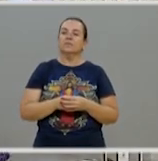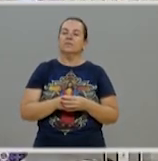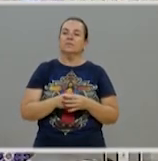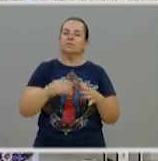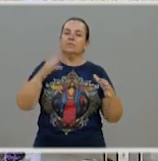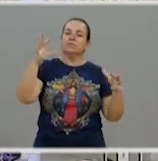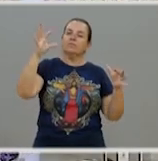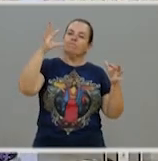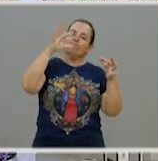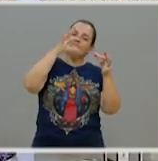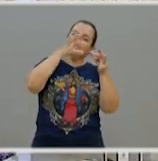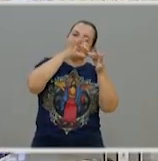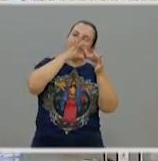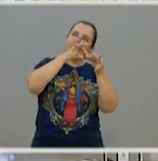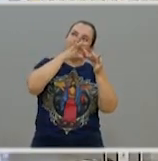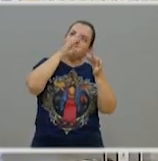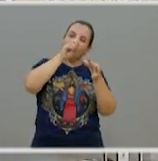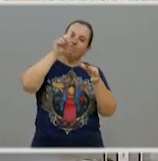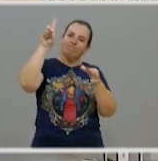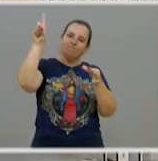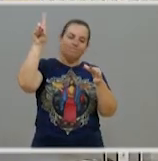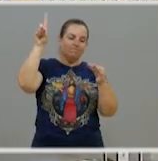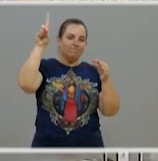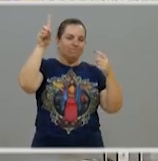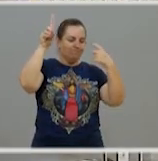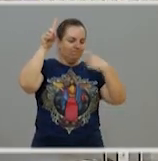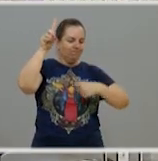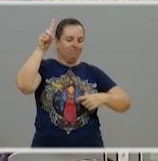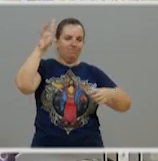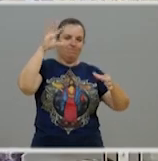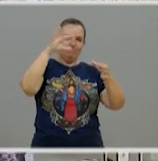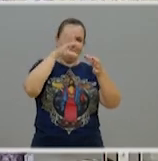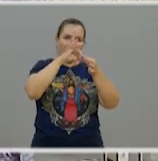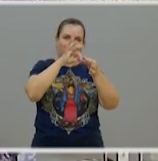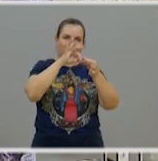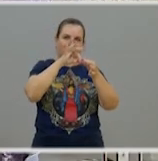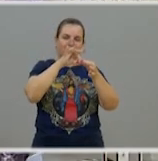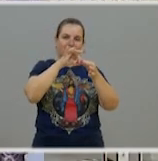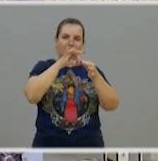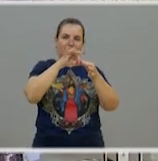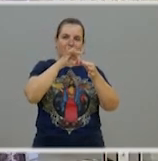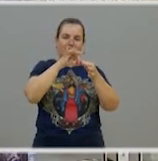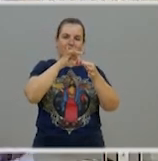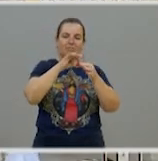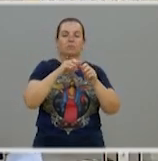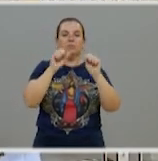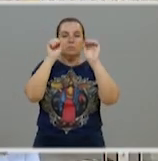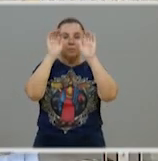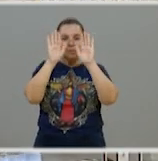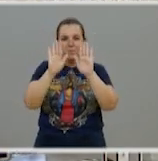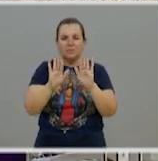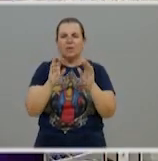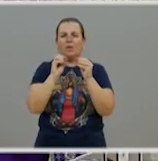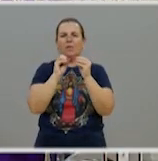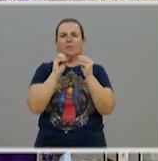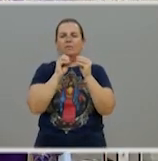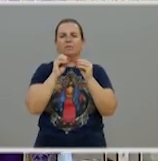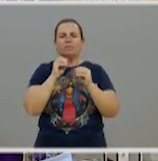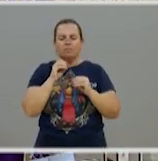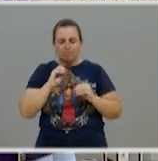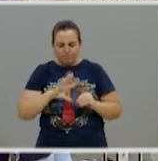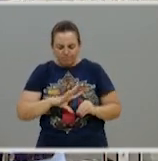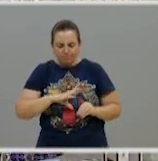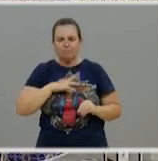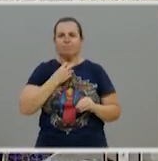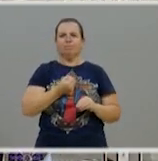conectar-se em Deus. Agora só um instrumento, antes da bênção. Faça um esforço. Você está sentado aí, caboclo,